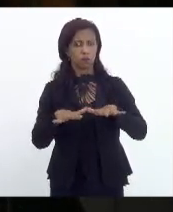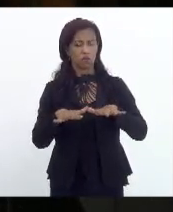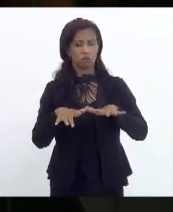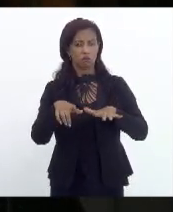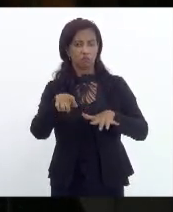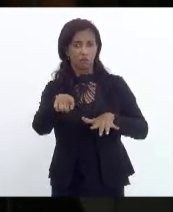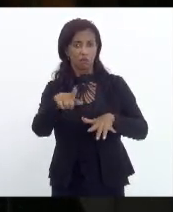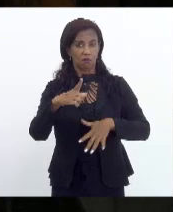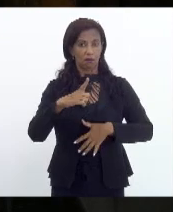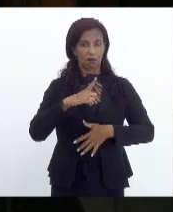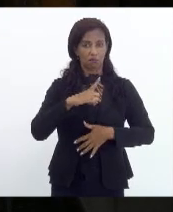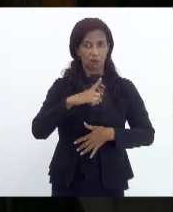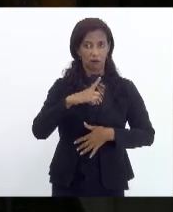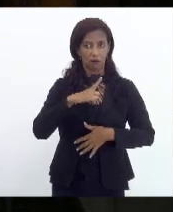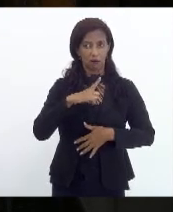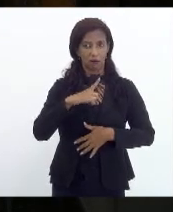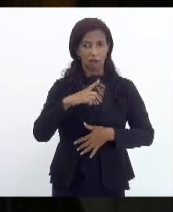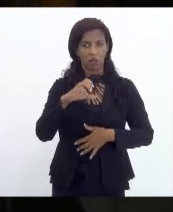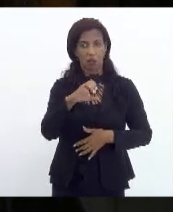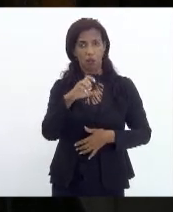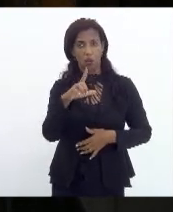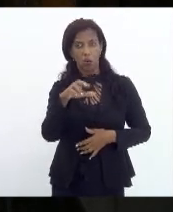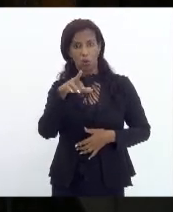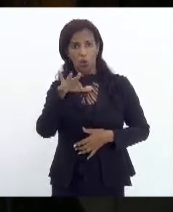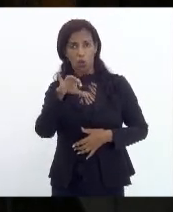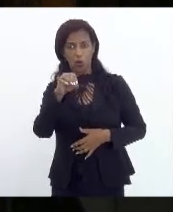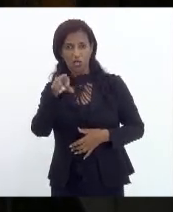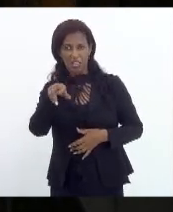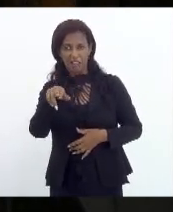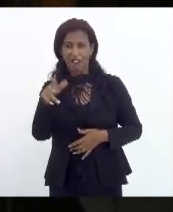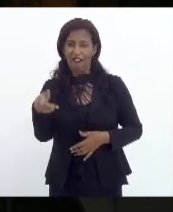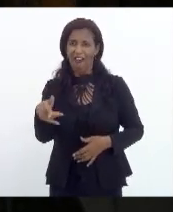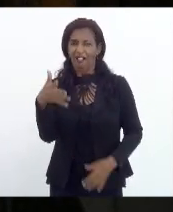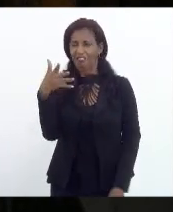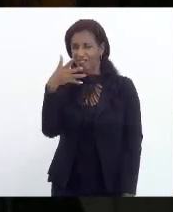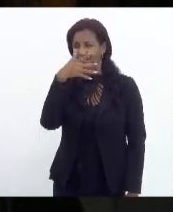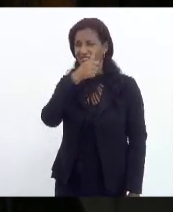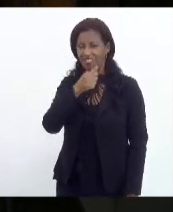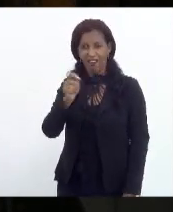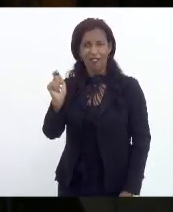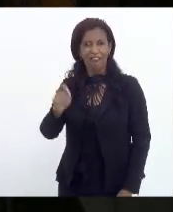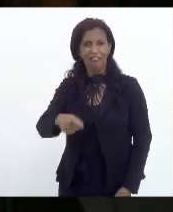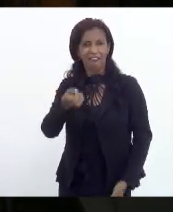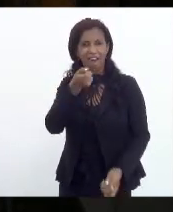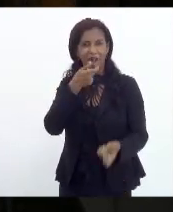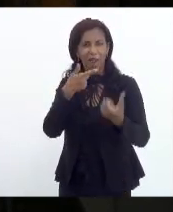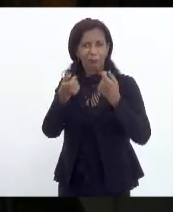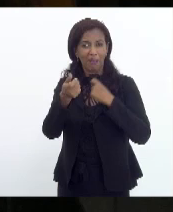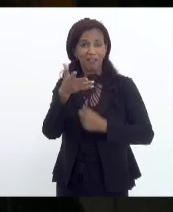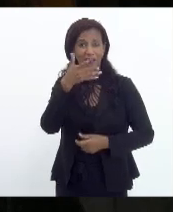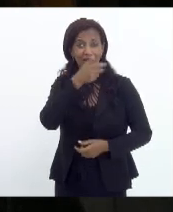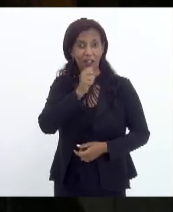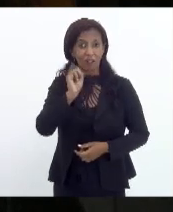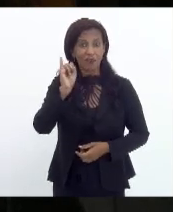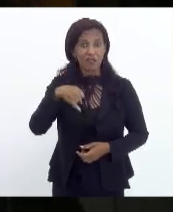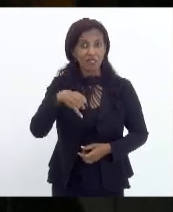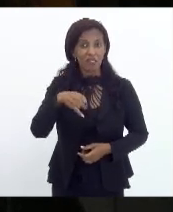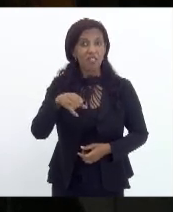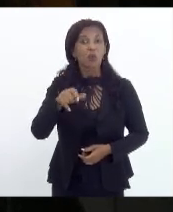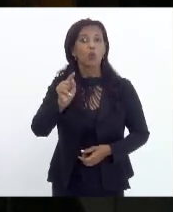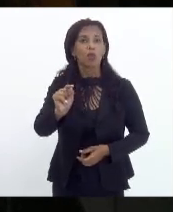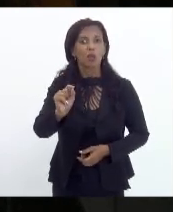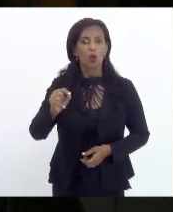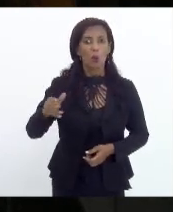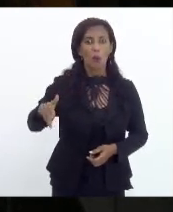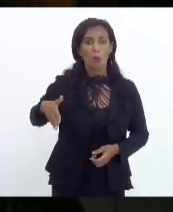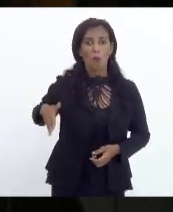vocês Será que a cloroquina salvava o salvava sim o bolso